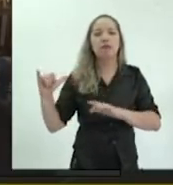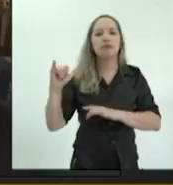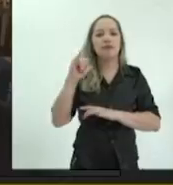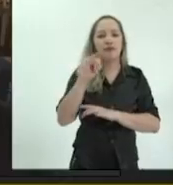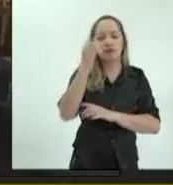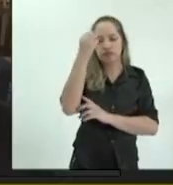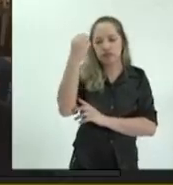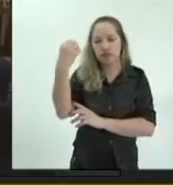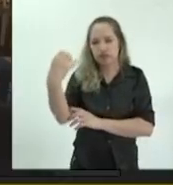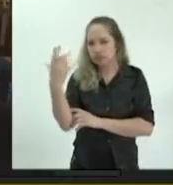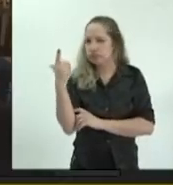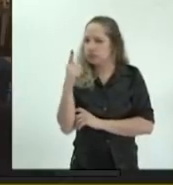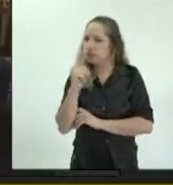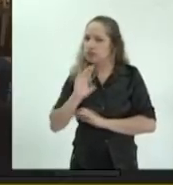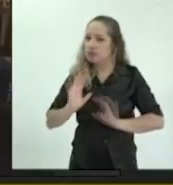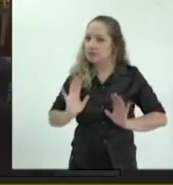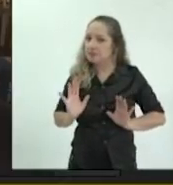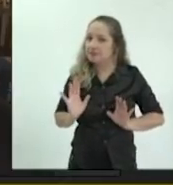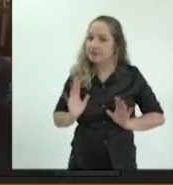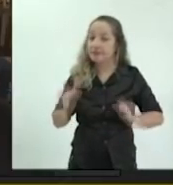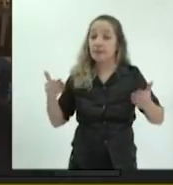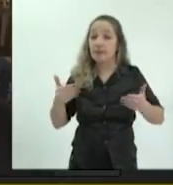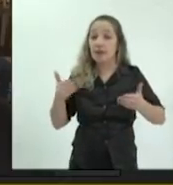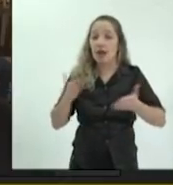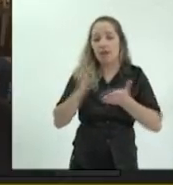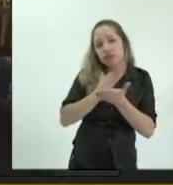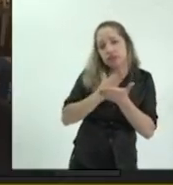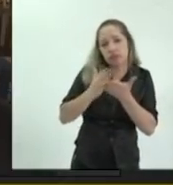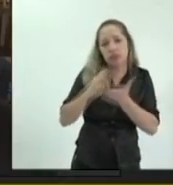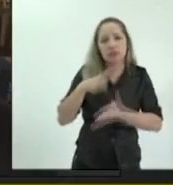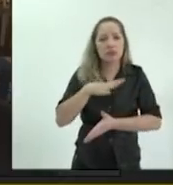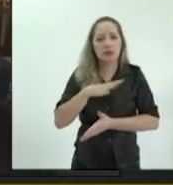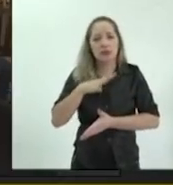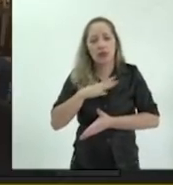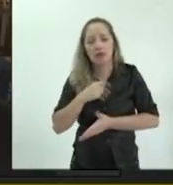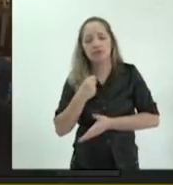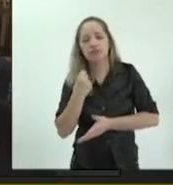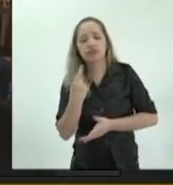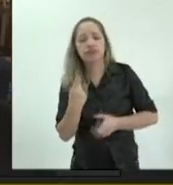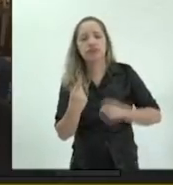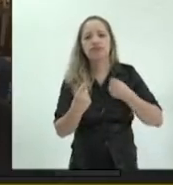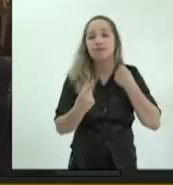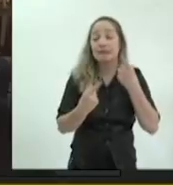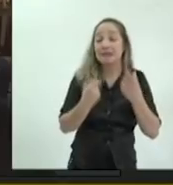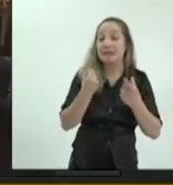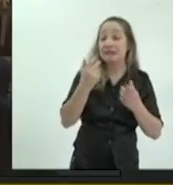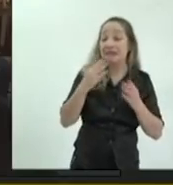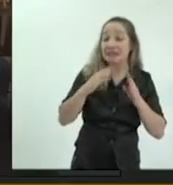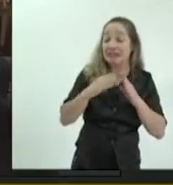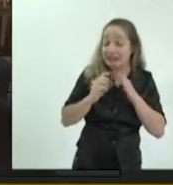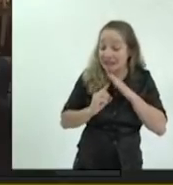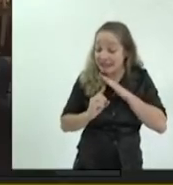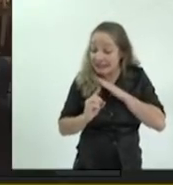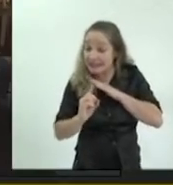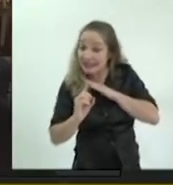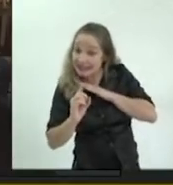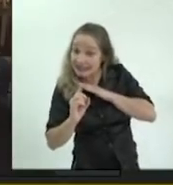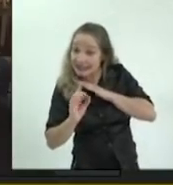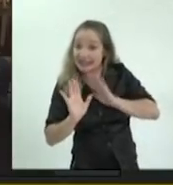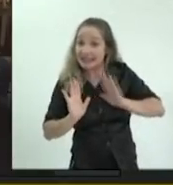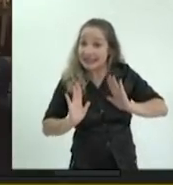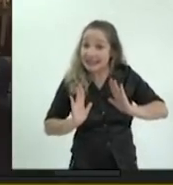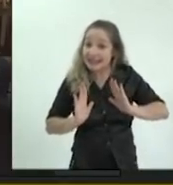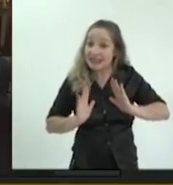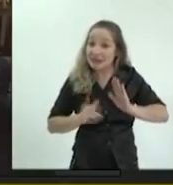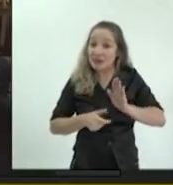casa agora, em algumas cidades, né? Então, o primeiro passo é esse, a gente vai fazer uma fisioterapia social, a gente vai